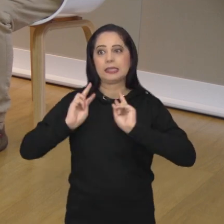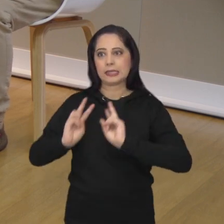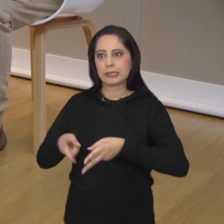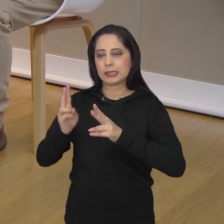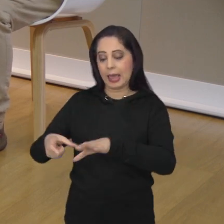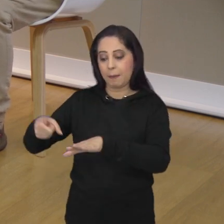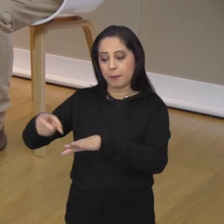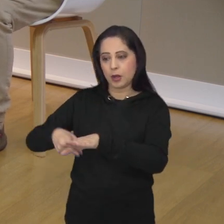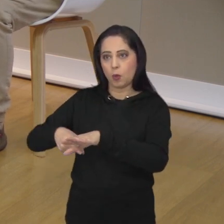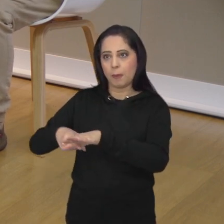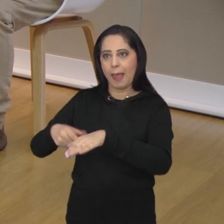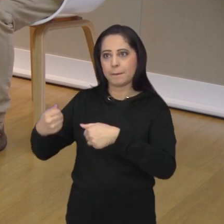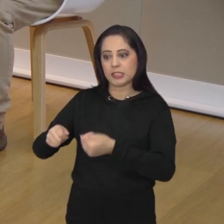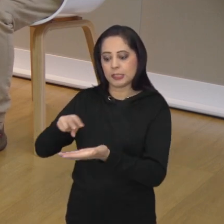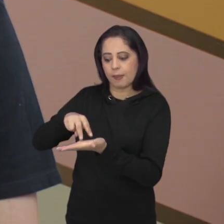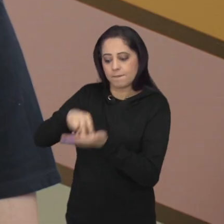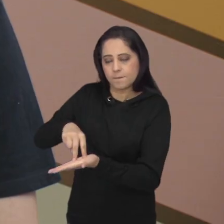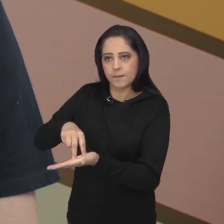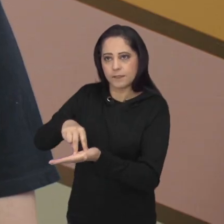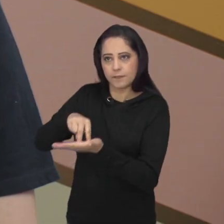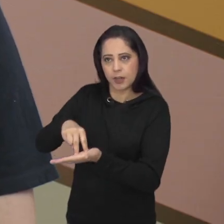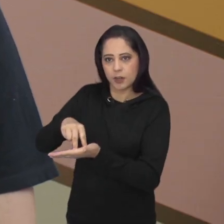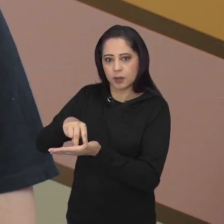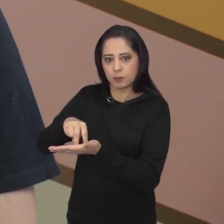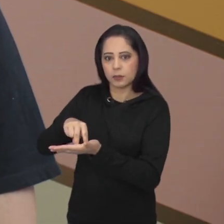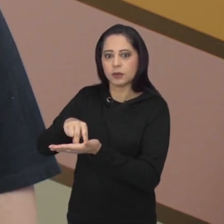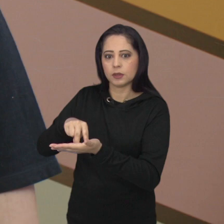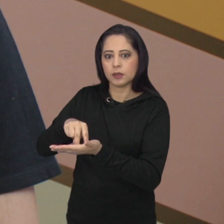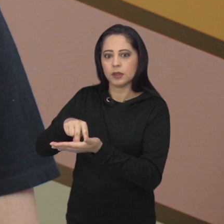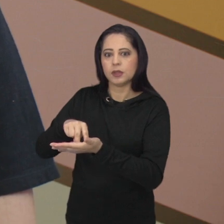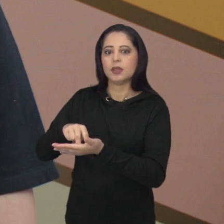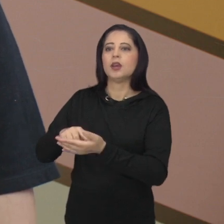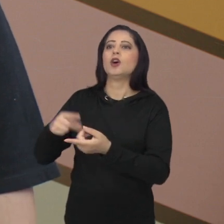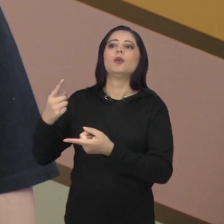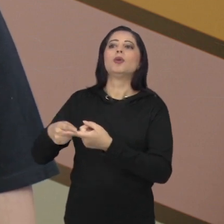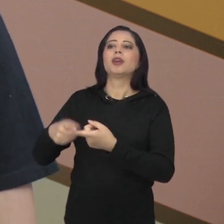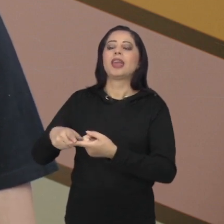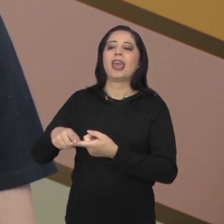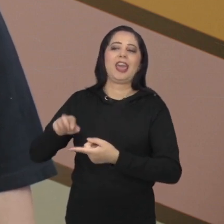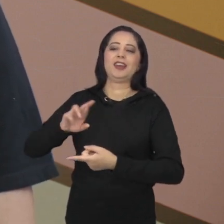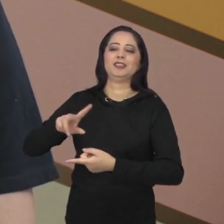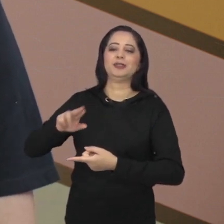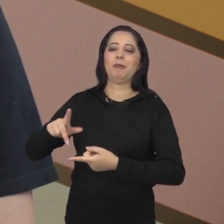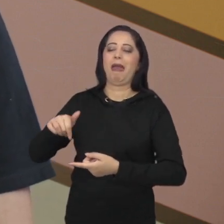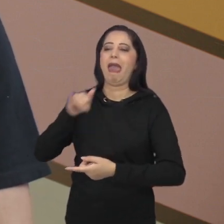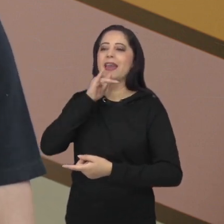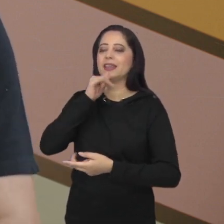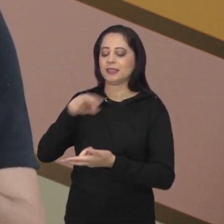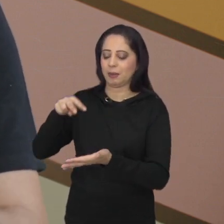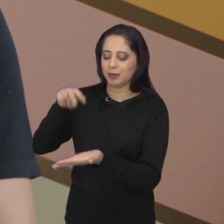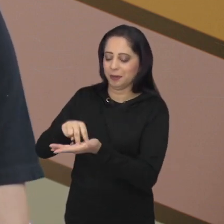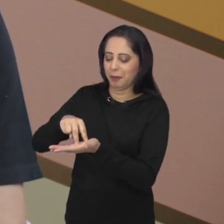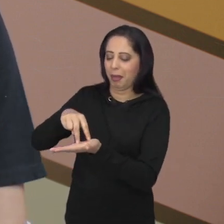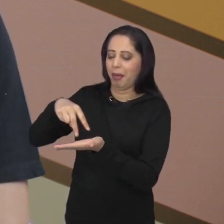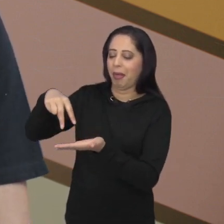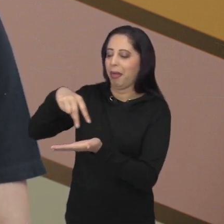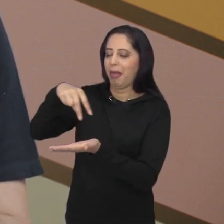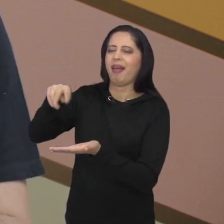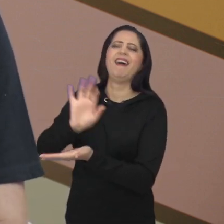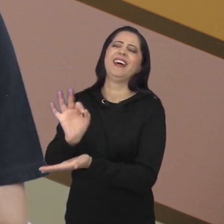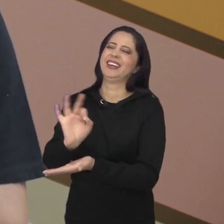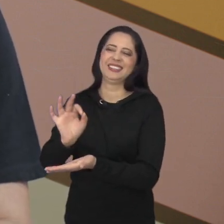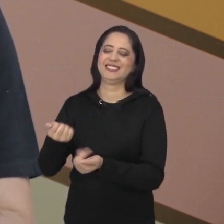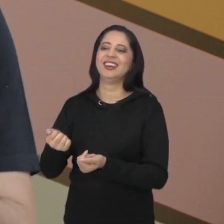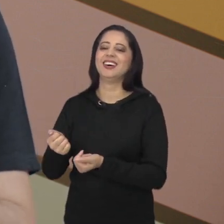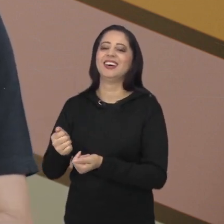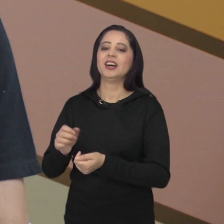chão, né? Porque a gente não quer viajar para nenhuma dimensão, né? Para nenhum outro lugar. Então eu quero estar cada